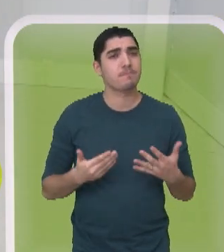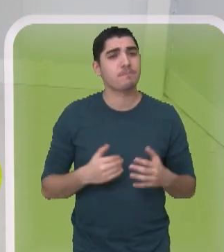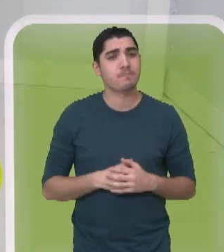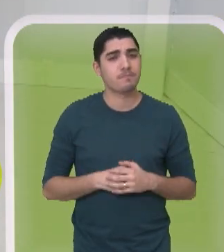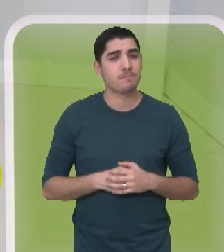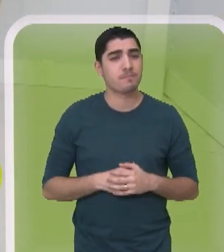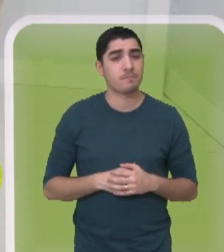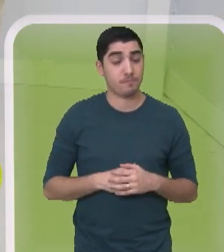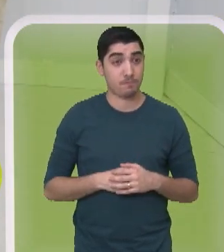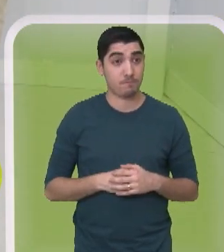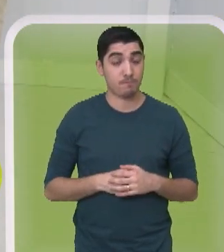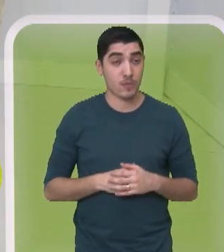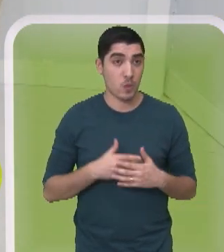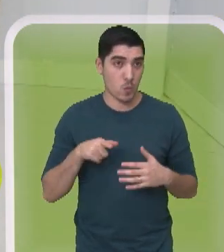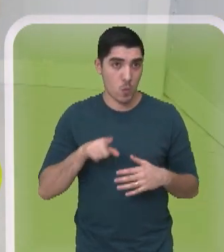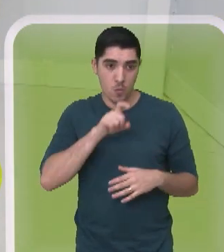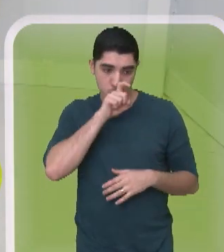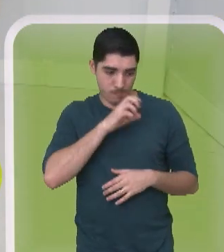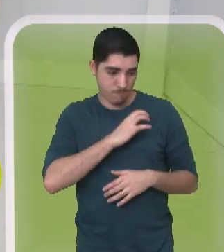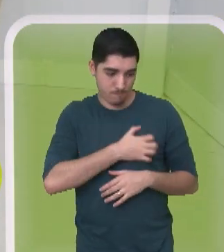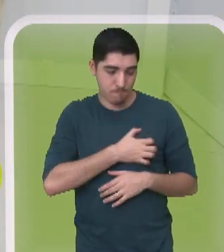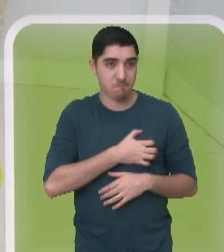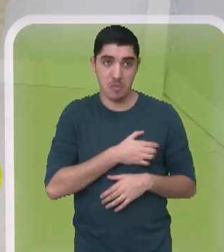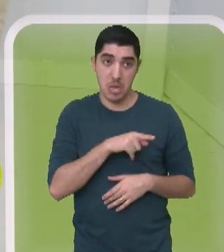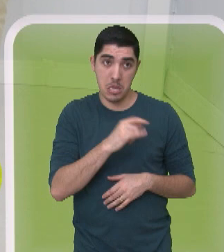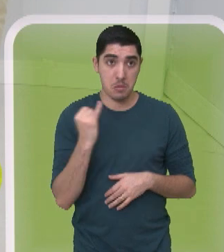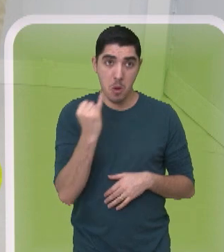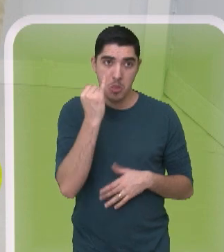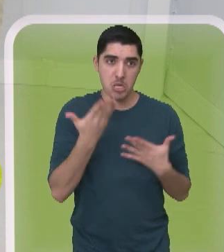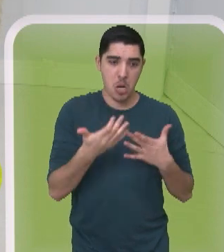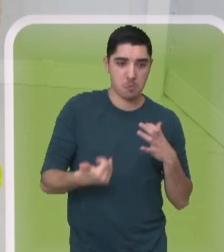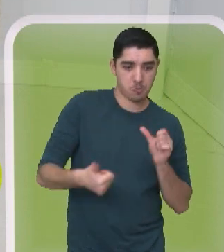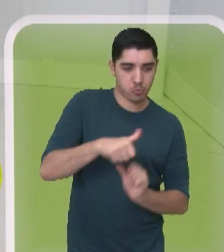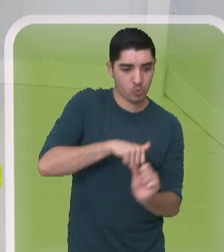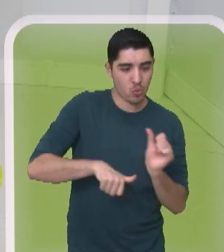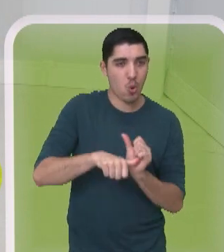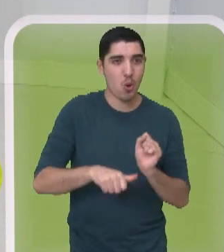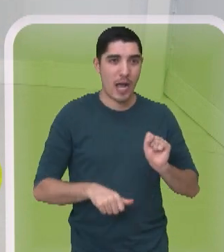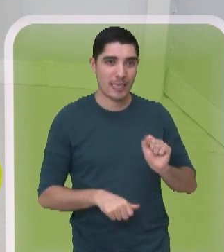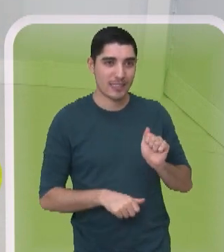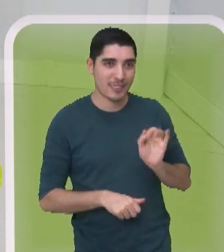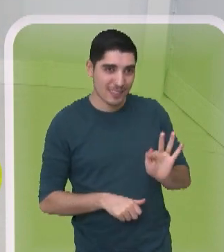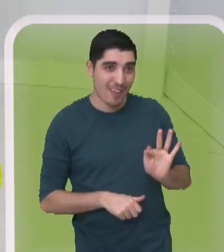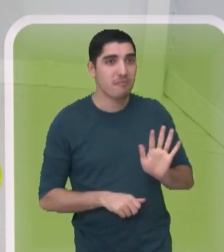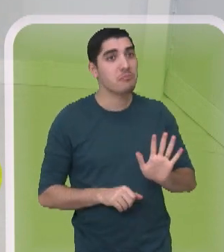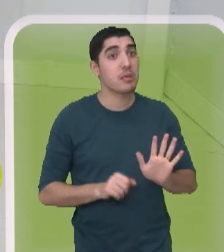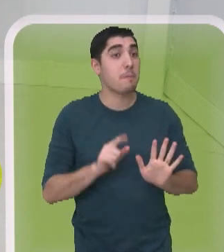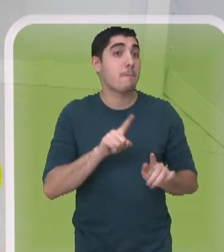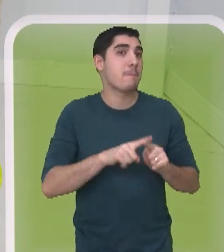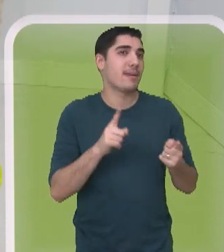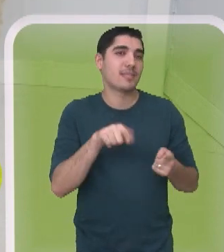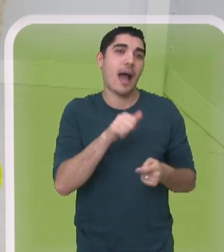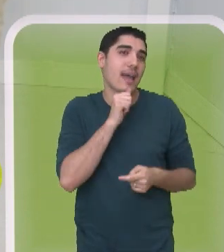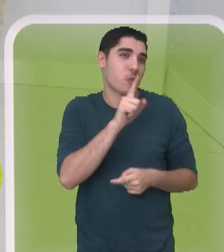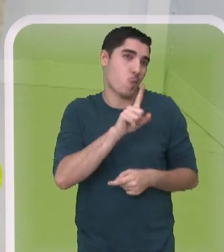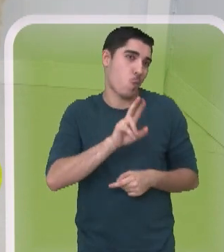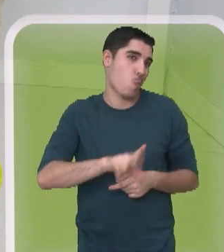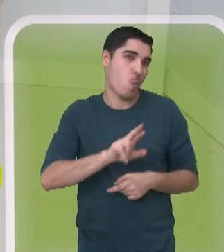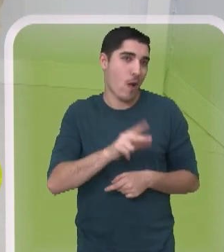O São José deu esse passo importante, né, da SAF, enfim, que é uma coisa que não é muito comum por enquanto na